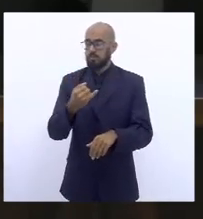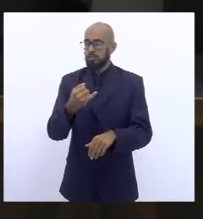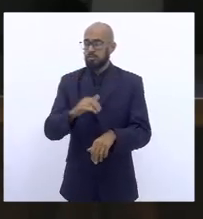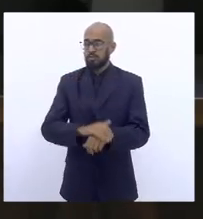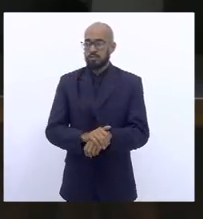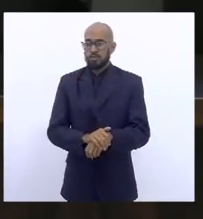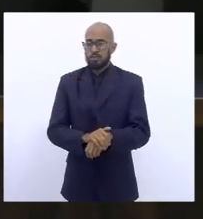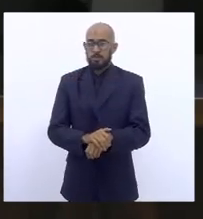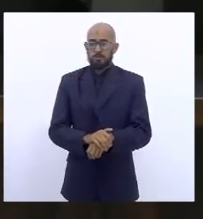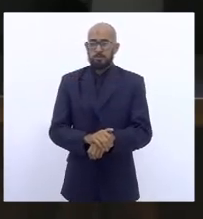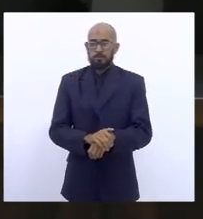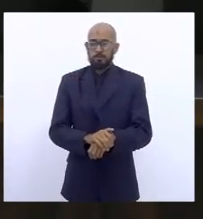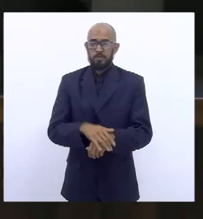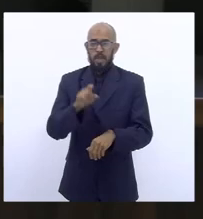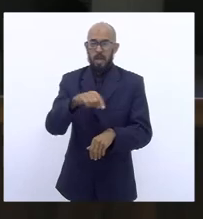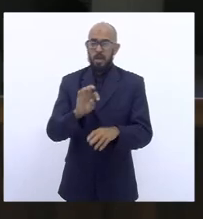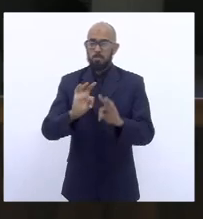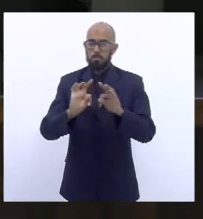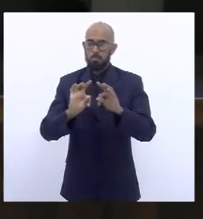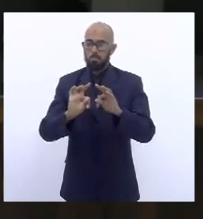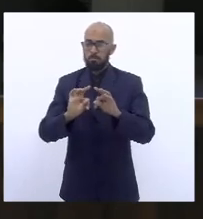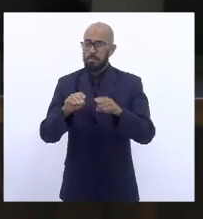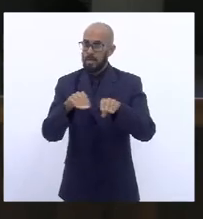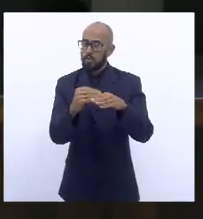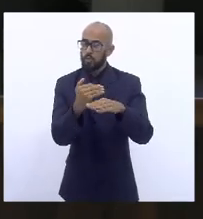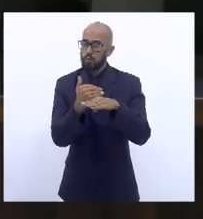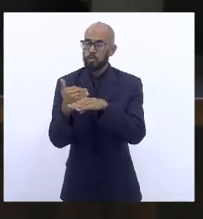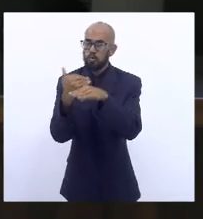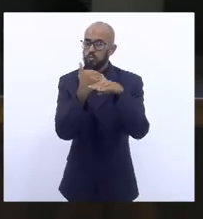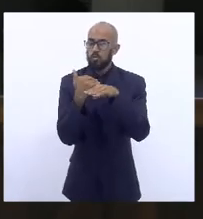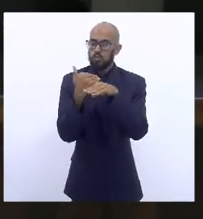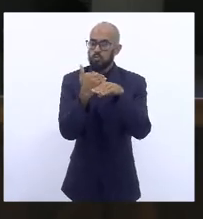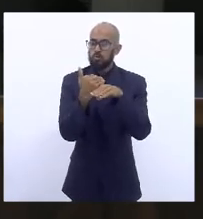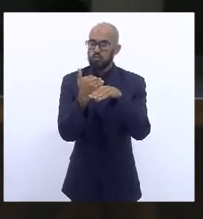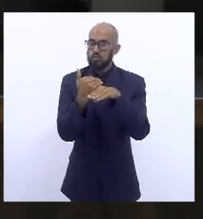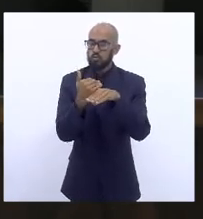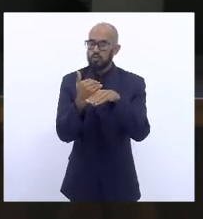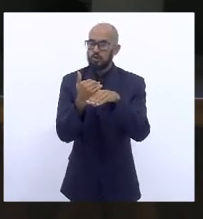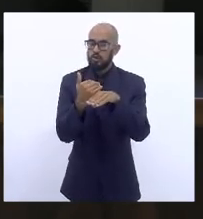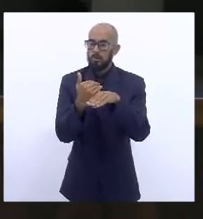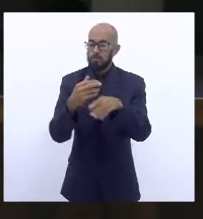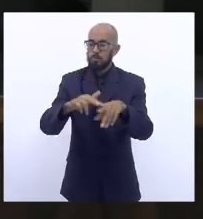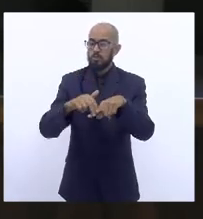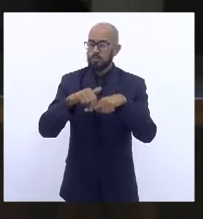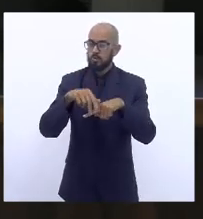educação para todos e todas. Por isso ela é universal. E, portanto,